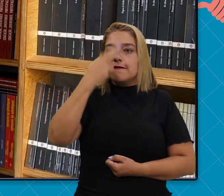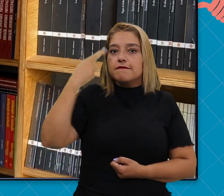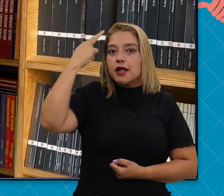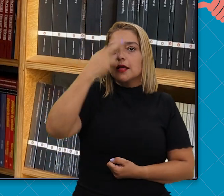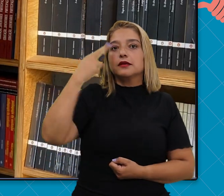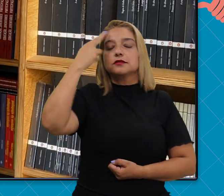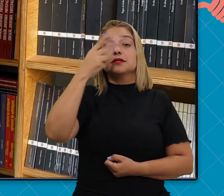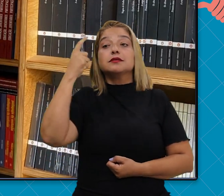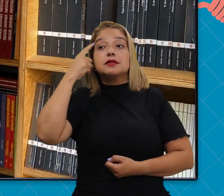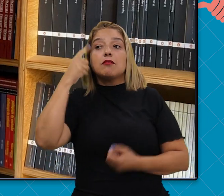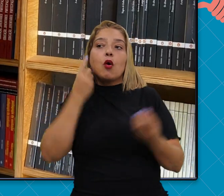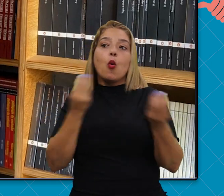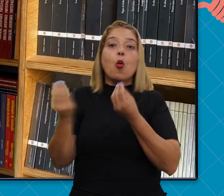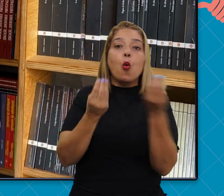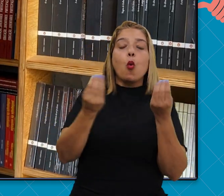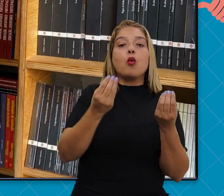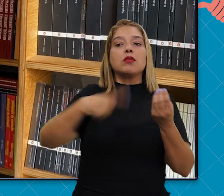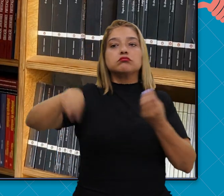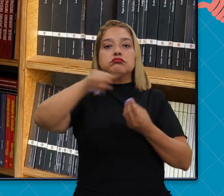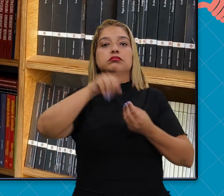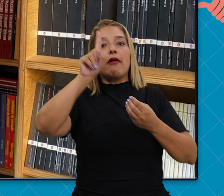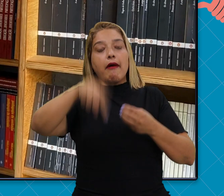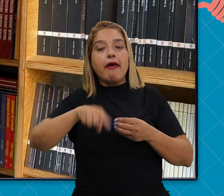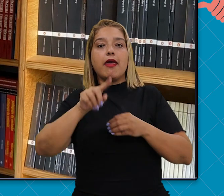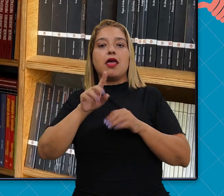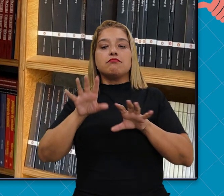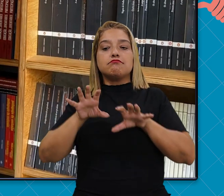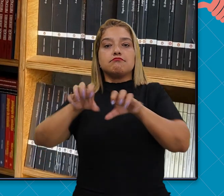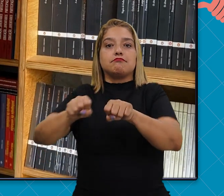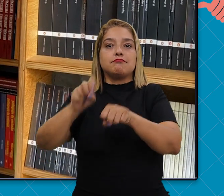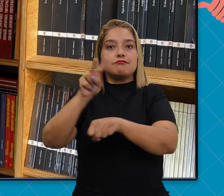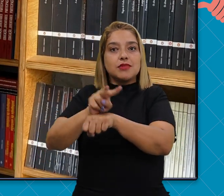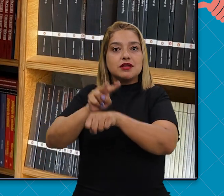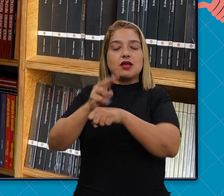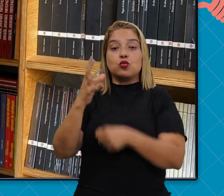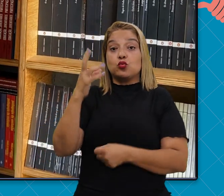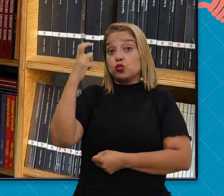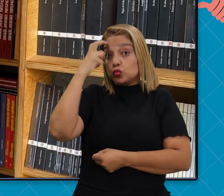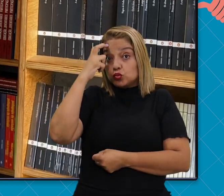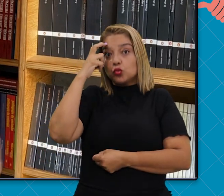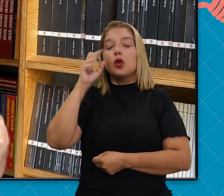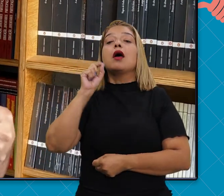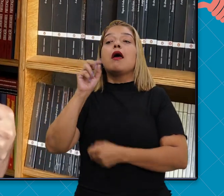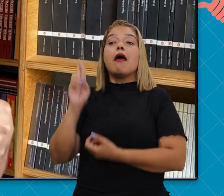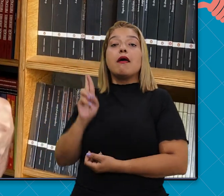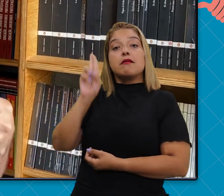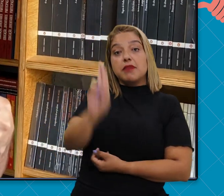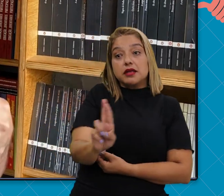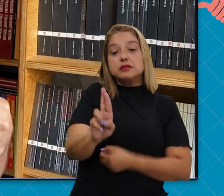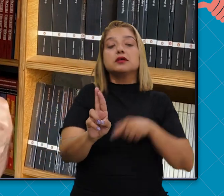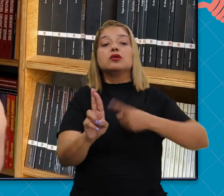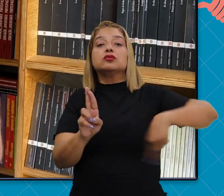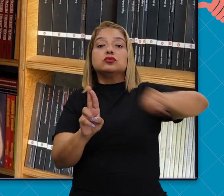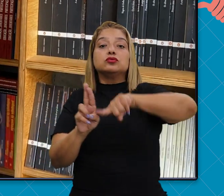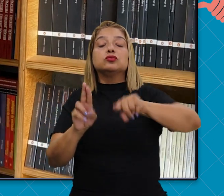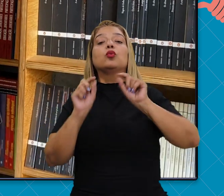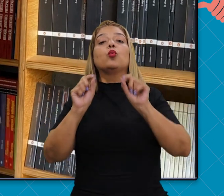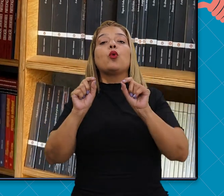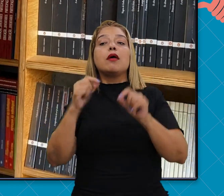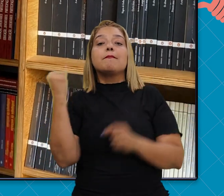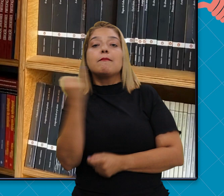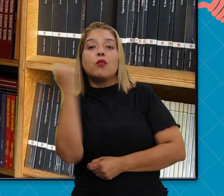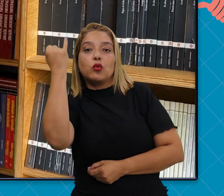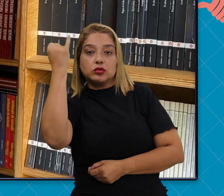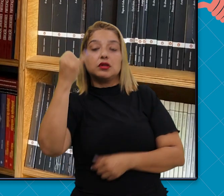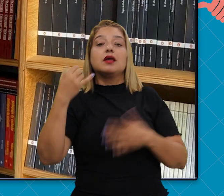refletir sobre quais são os bens culturais, quem eles representam, por que eles são reconhecidos como patrimônio e também quais